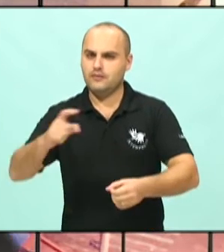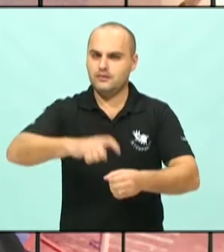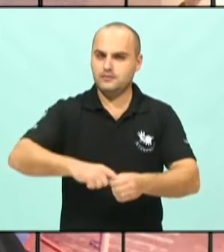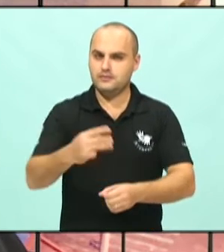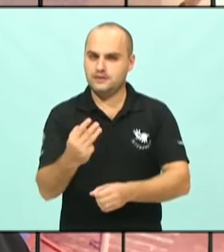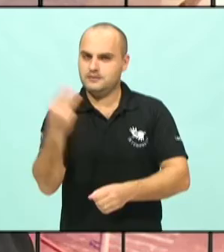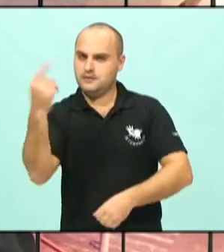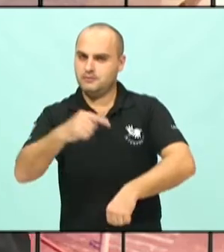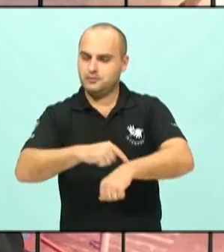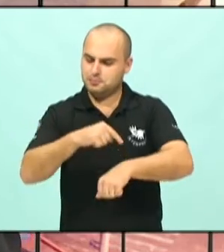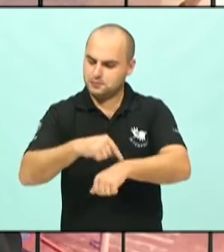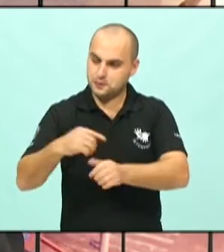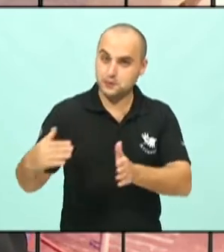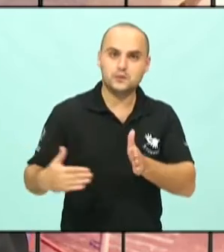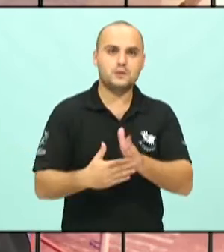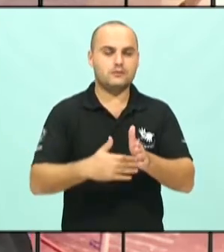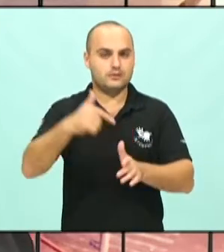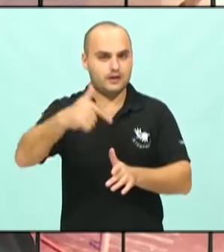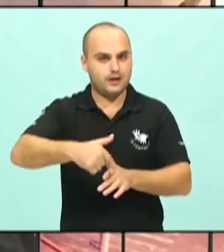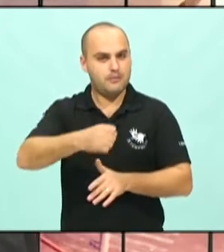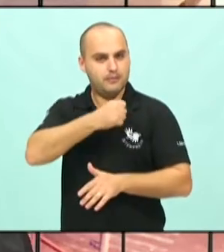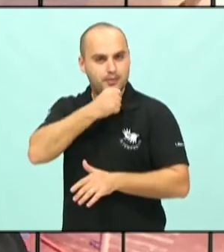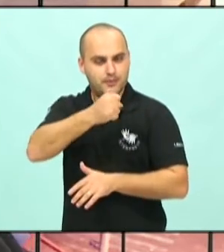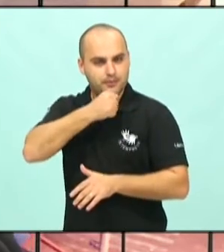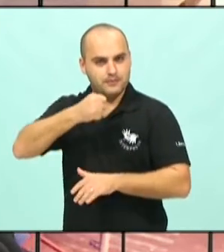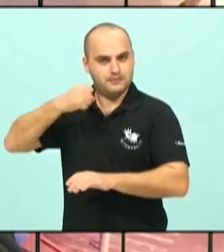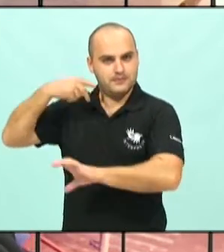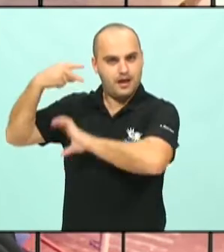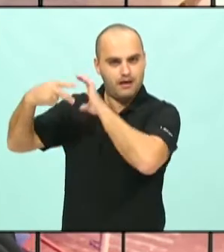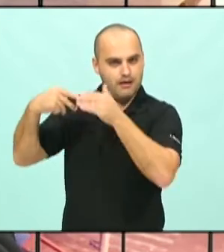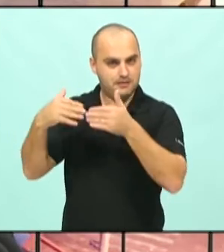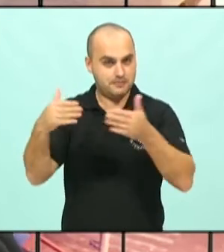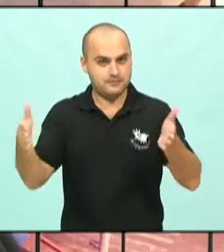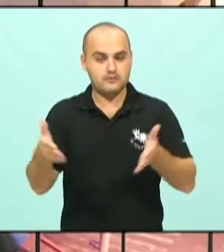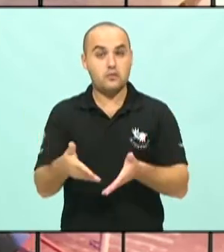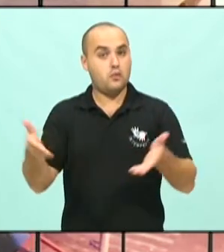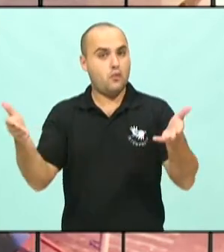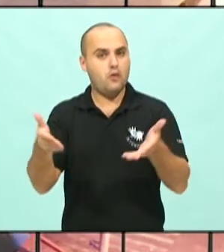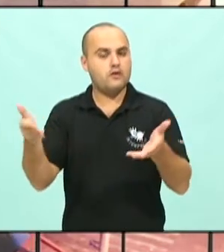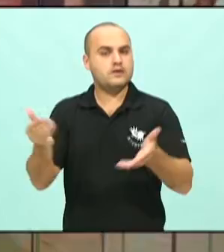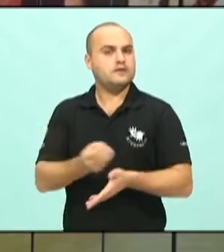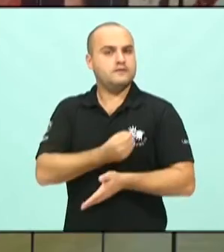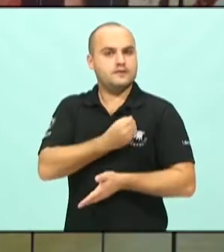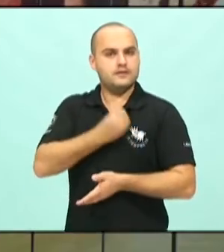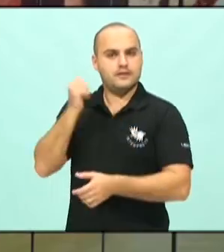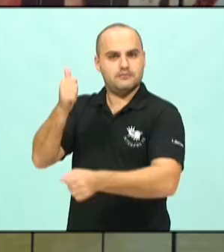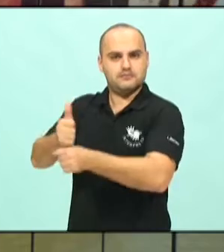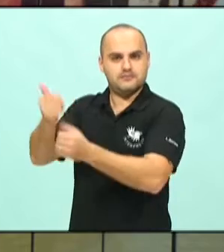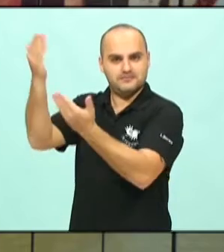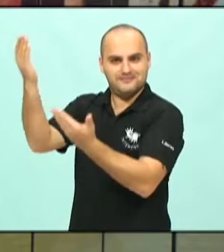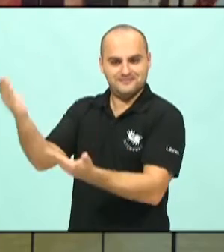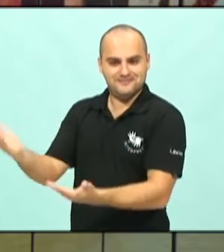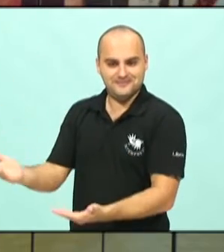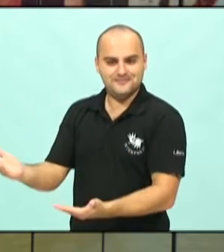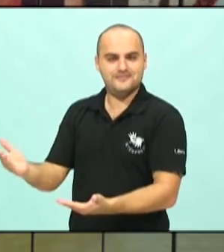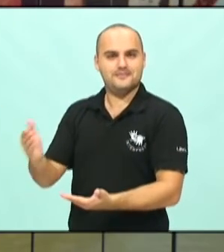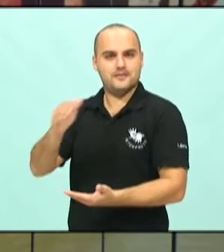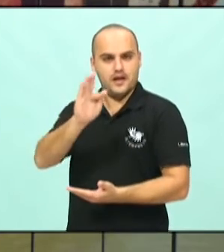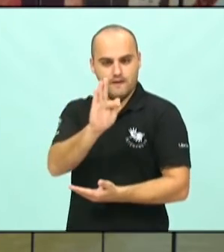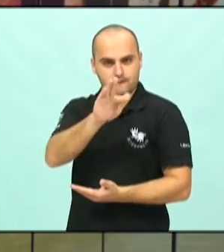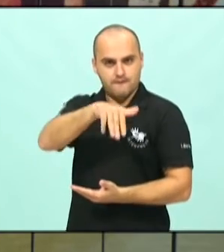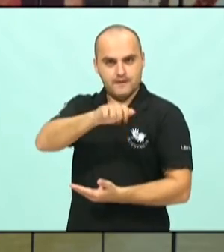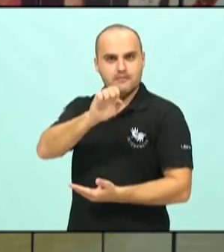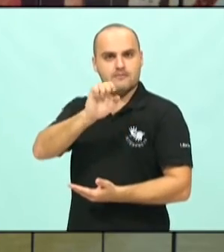Voltamos com o terceiro e último bloco do Câmara Aberta. Hoje participa conosco o diretor executivo da Fundação Municipal de